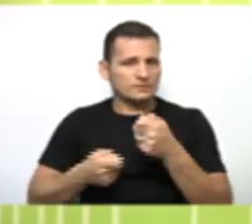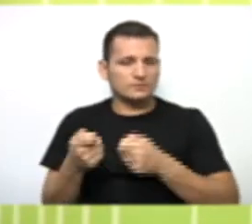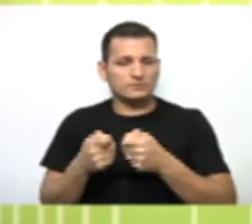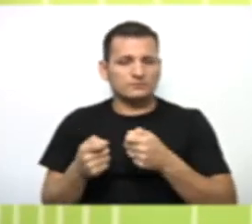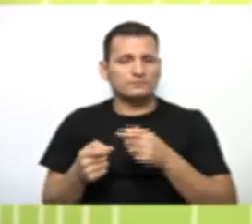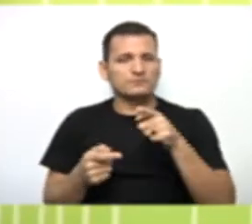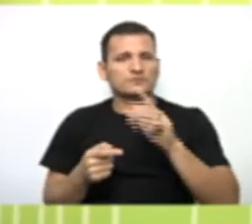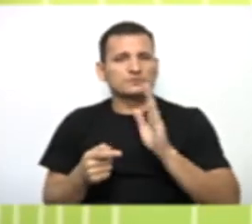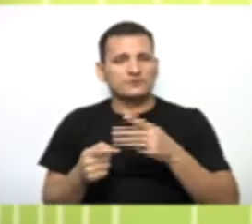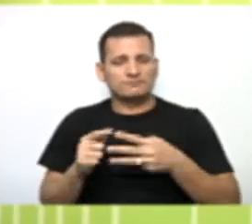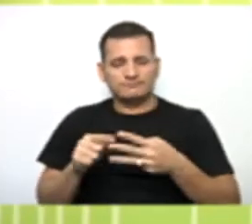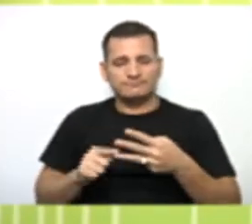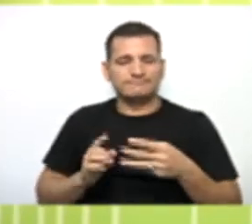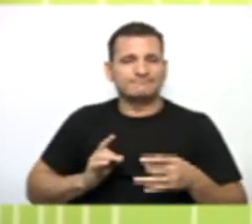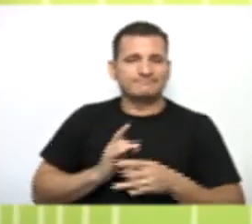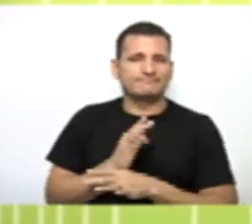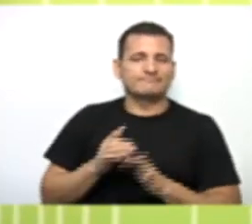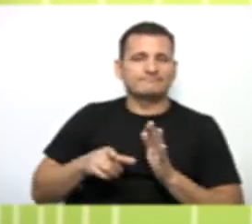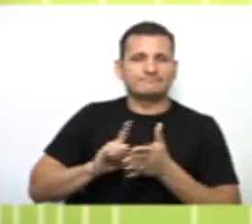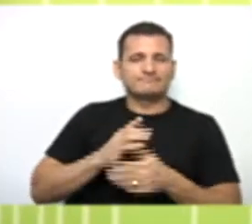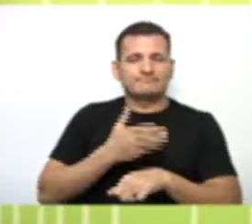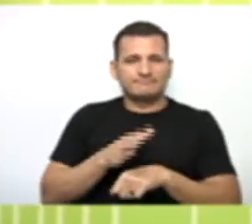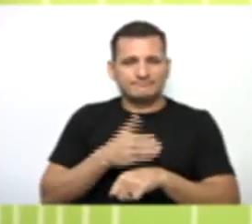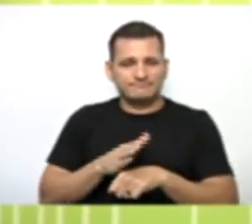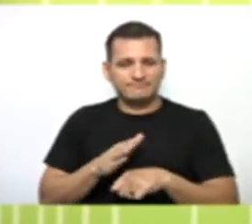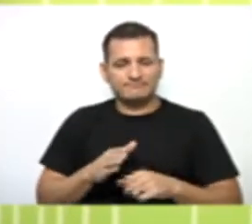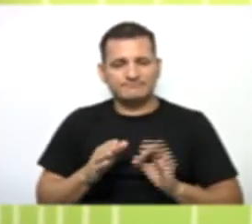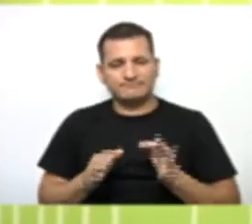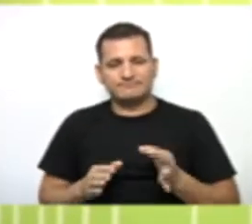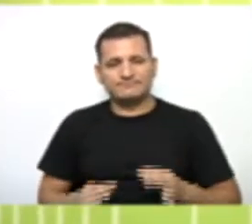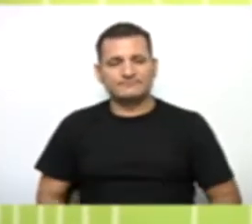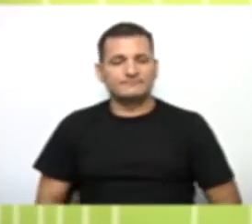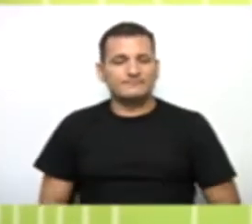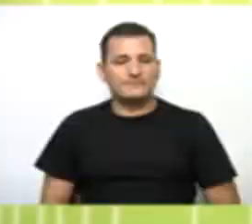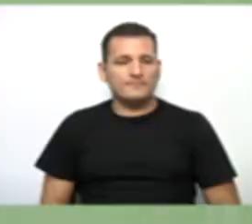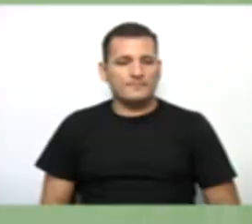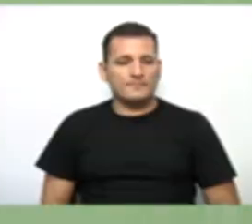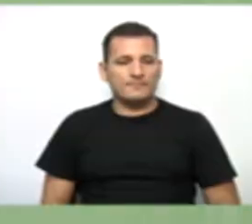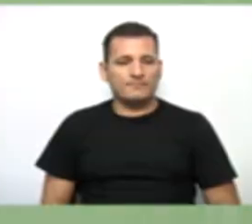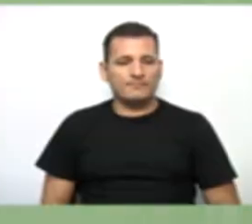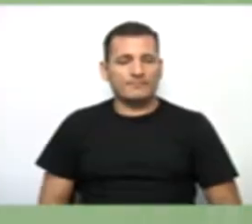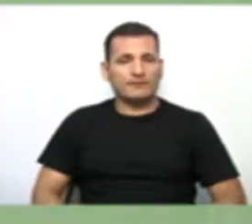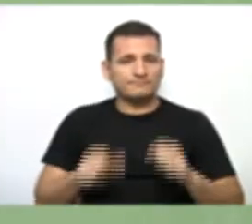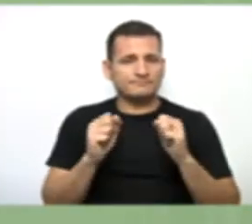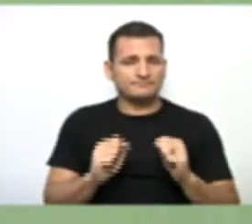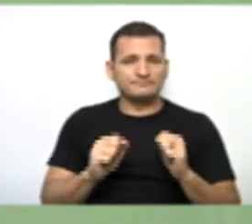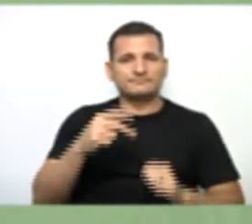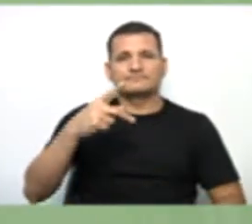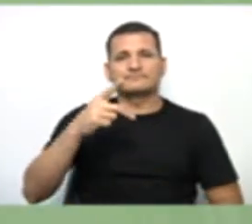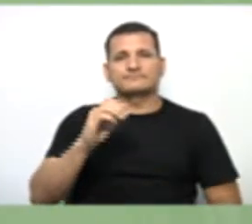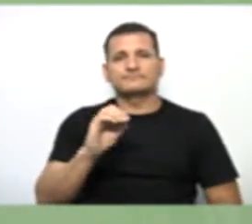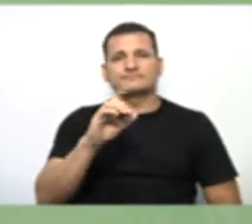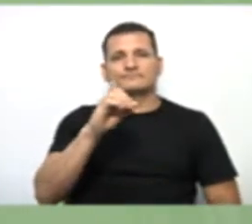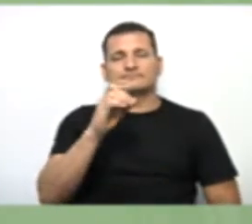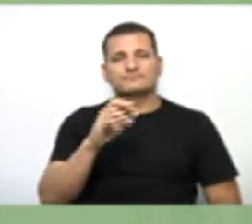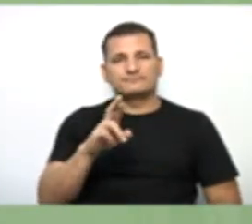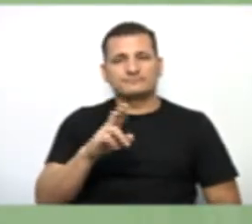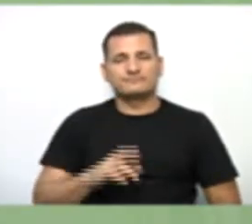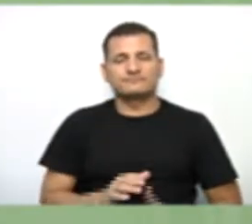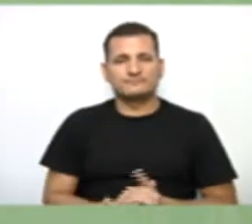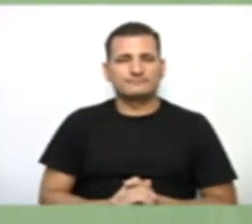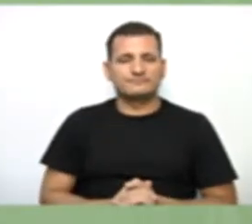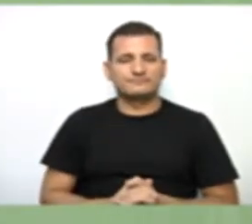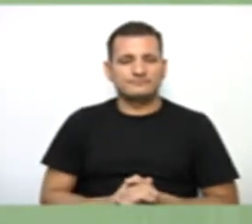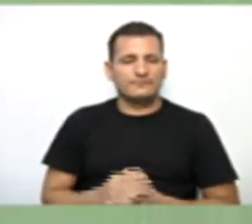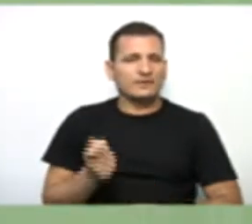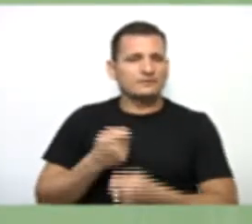negociações, você possa se preparar melhor, nós possamos nos preparar melhor, tá certo? Então vamos lá, o poder, olha só, acompanha comigo aí o poder. Na